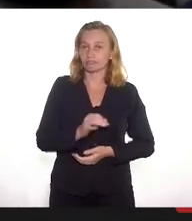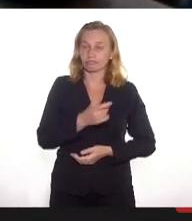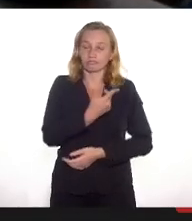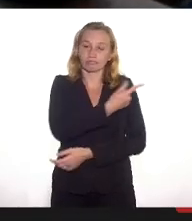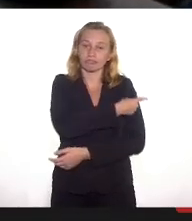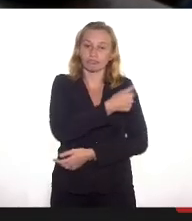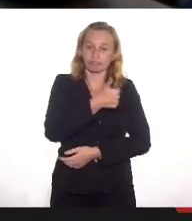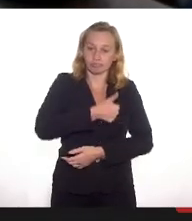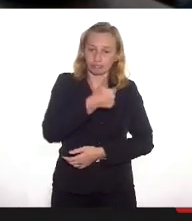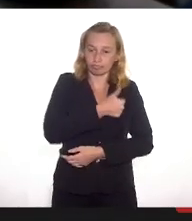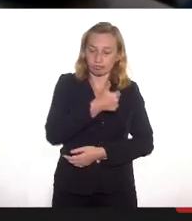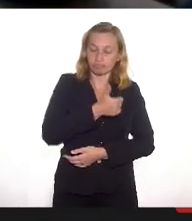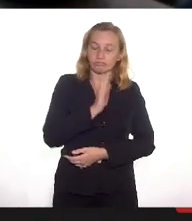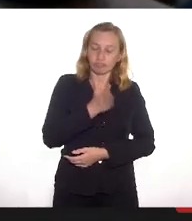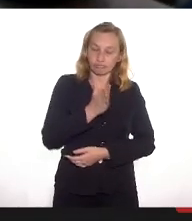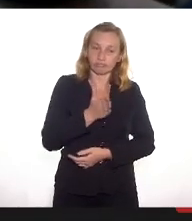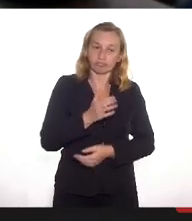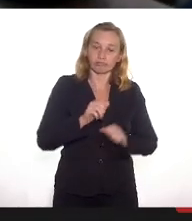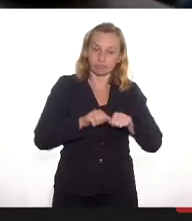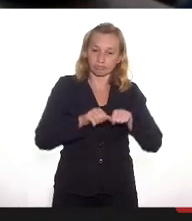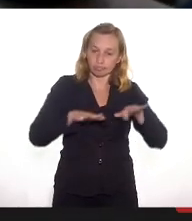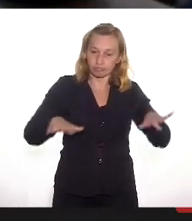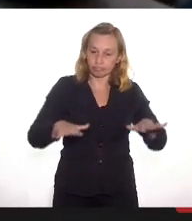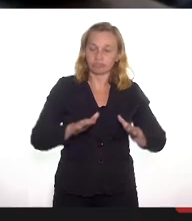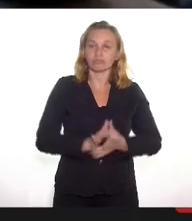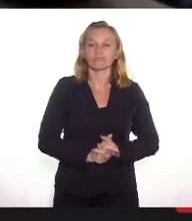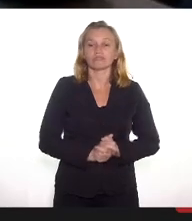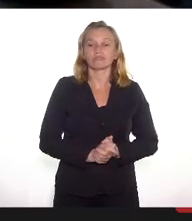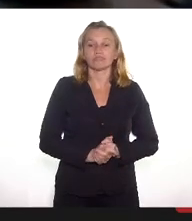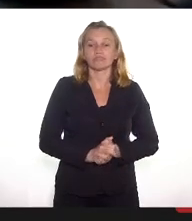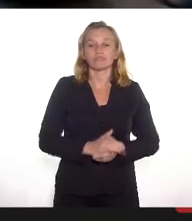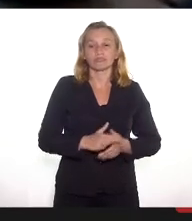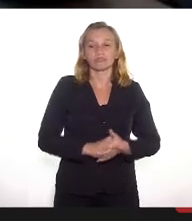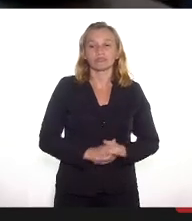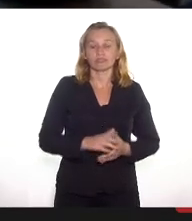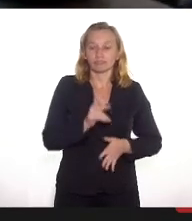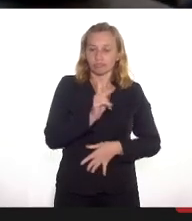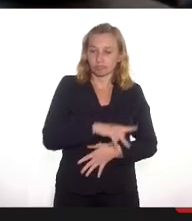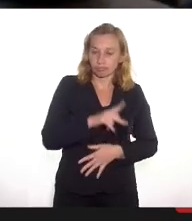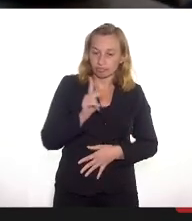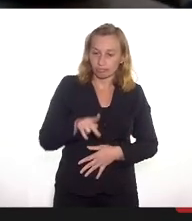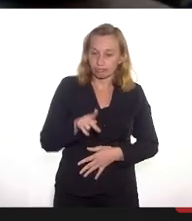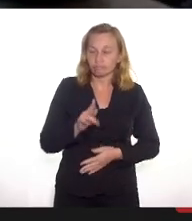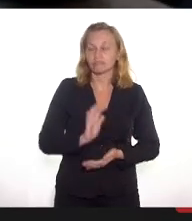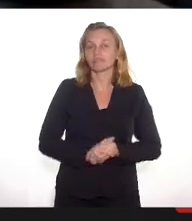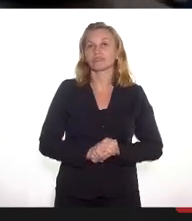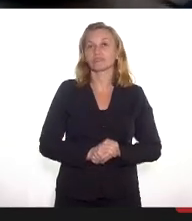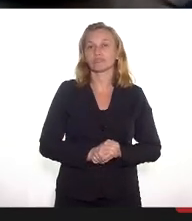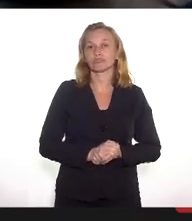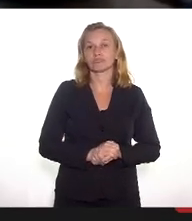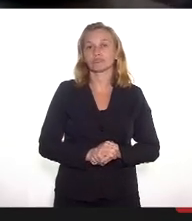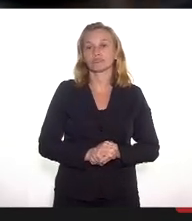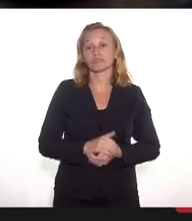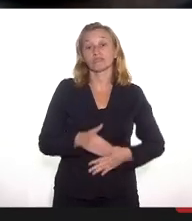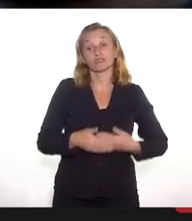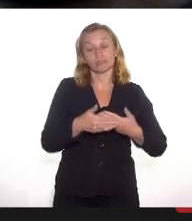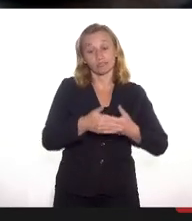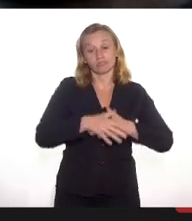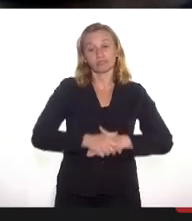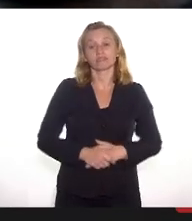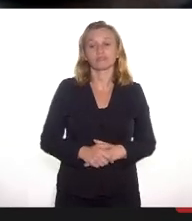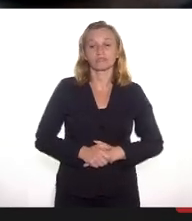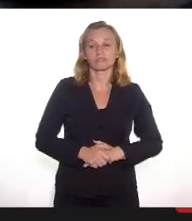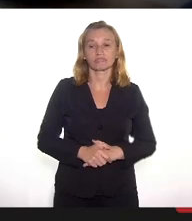fosse intensiva a nessa por exemplo professores as mostrar nas